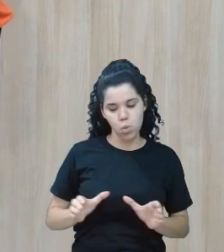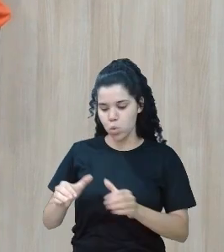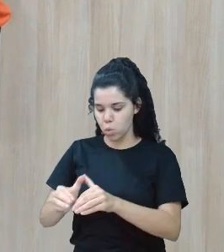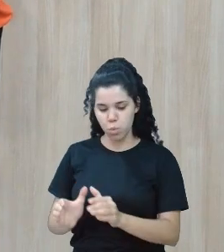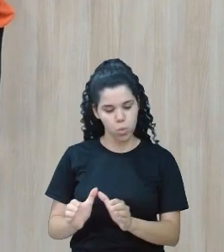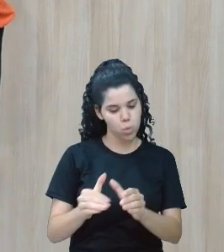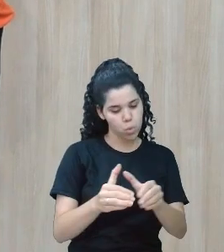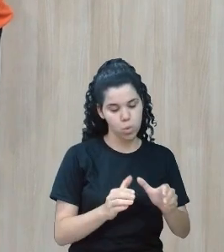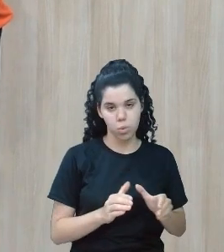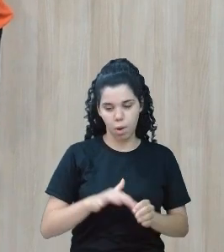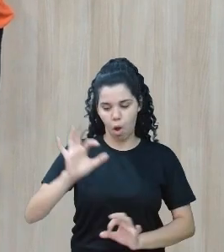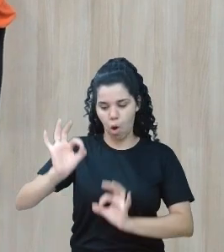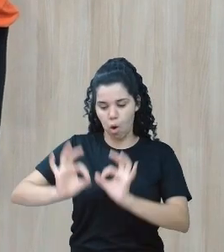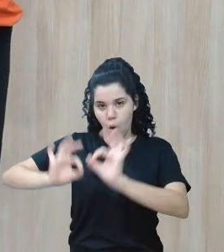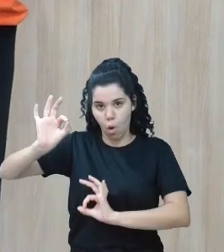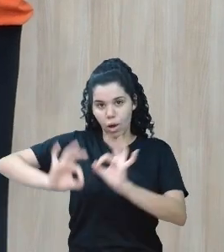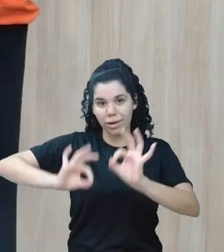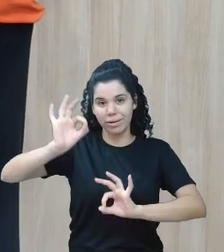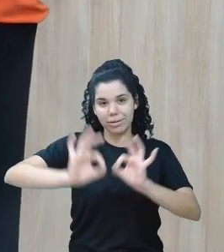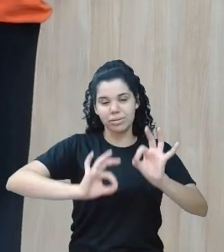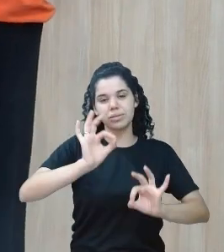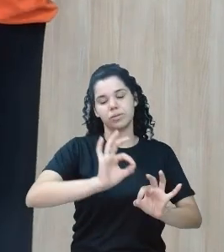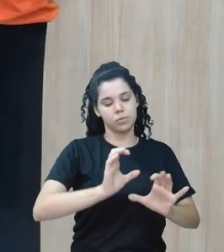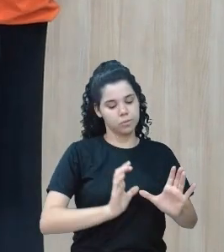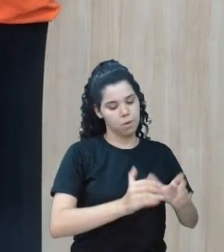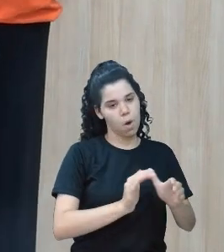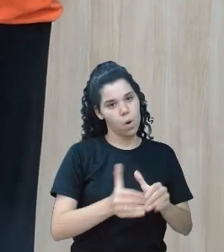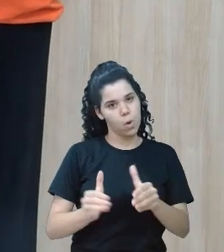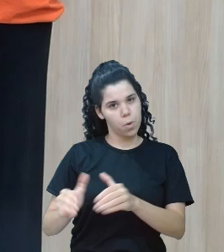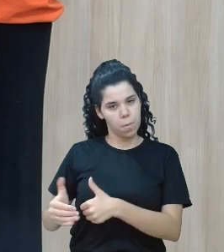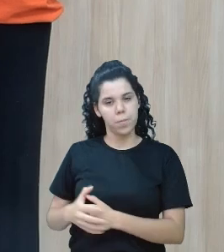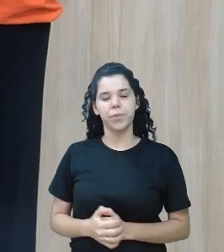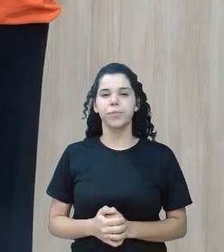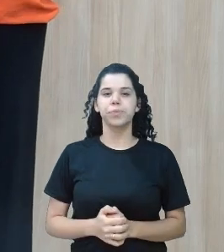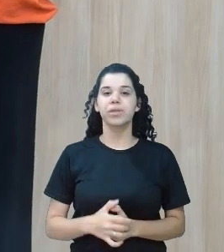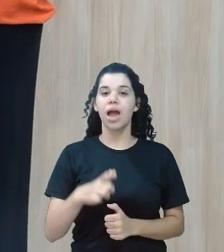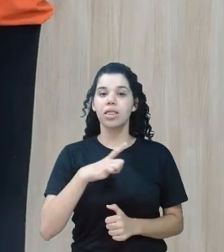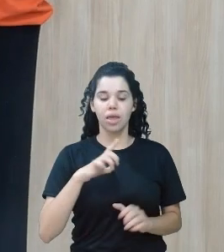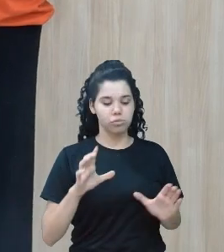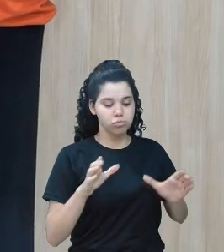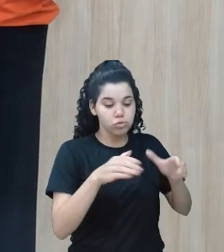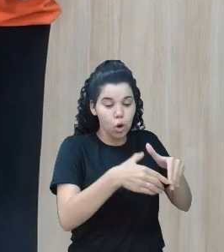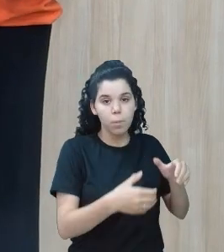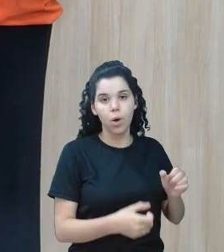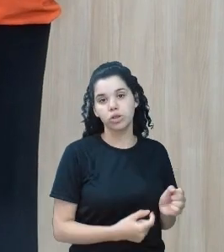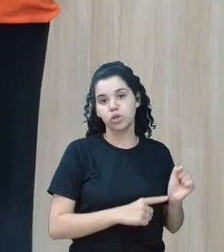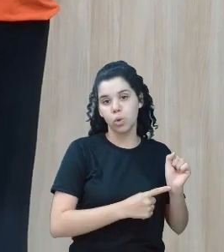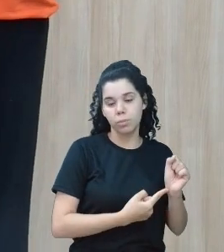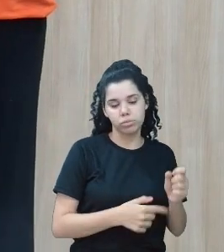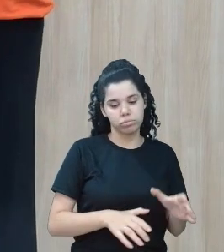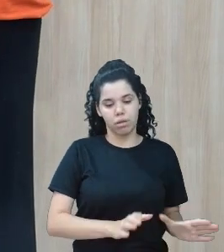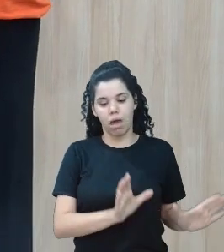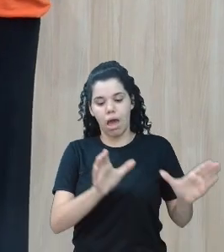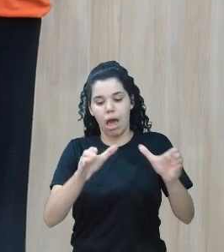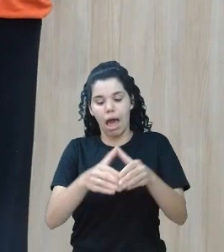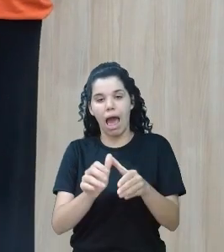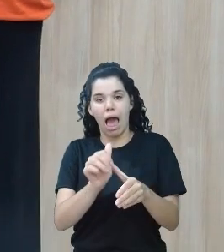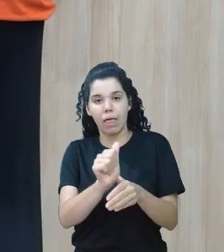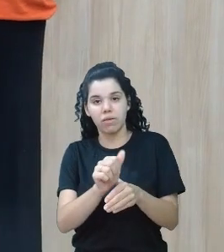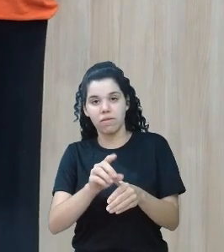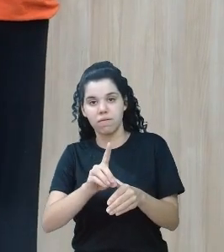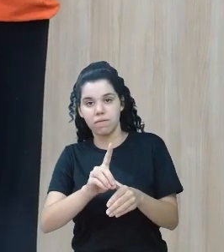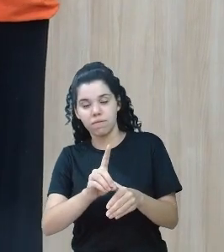as palavras, colocando as palavras por categoria, tá? Então, eu tenho a categoria dos substantivos, dos advérbios,